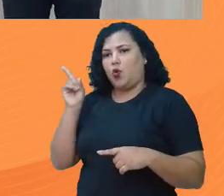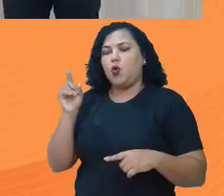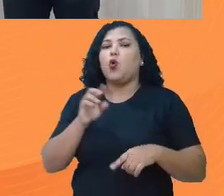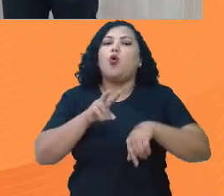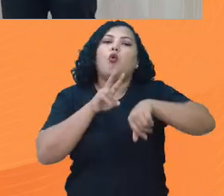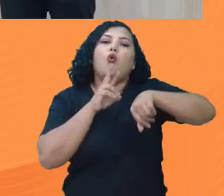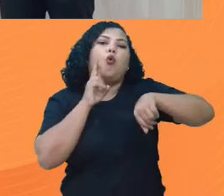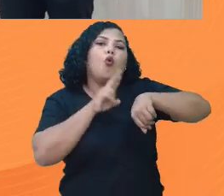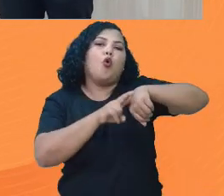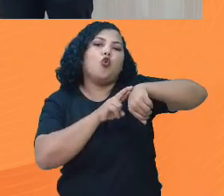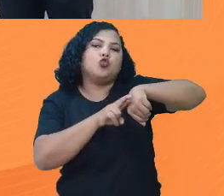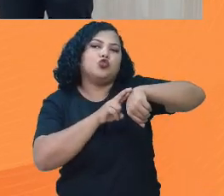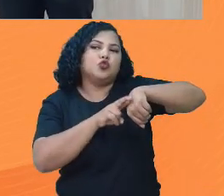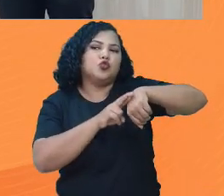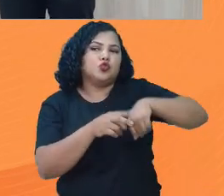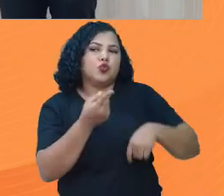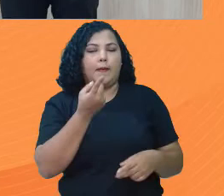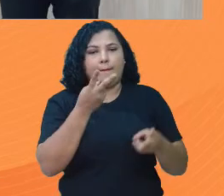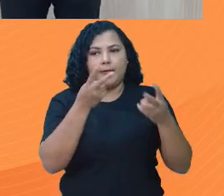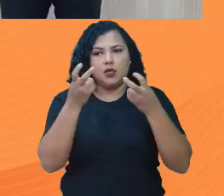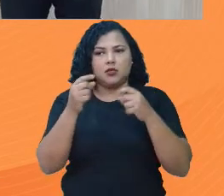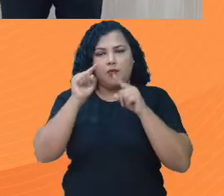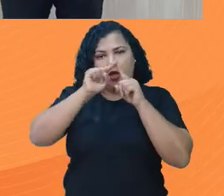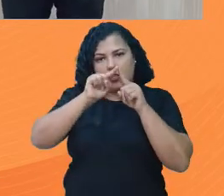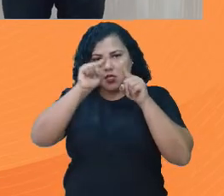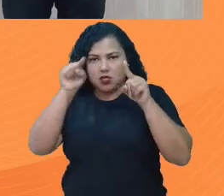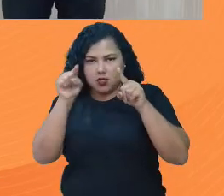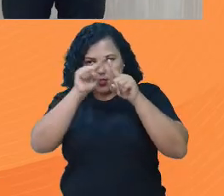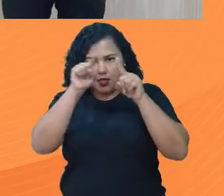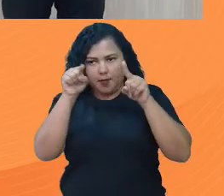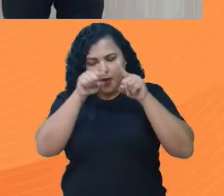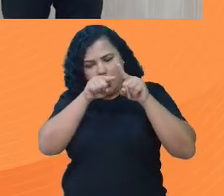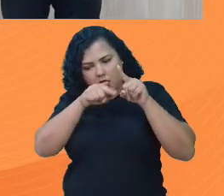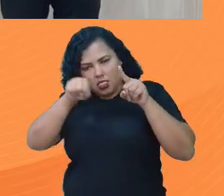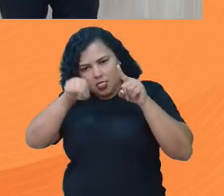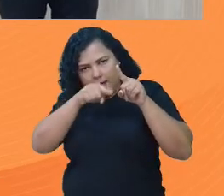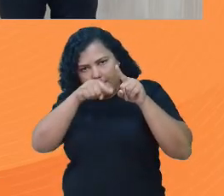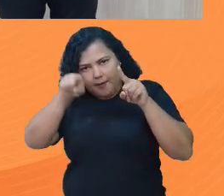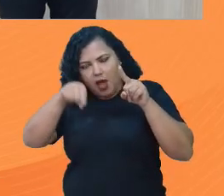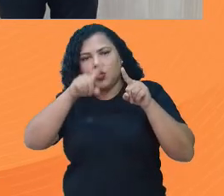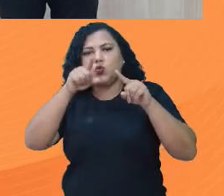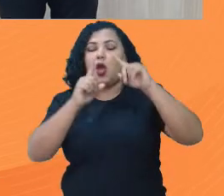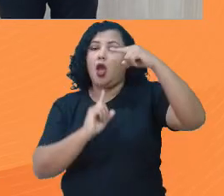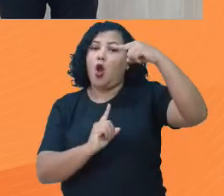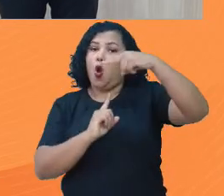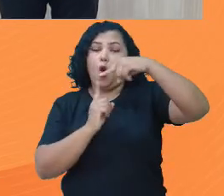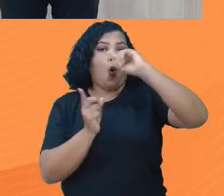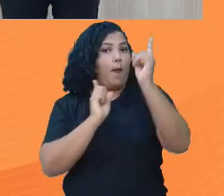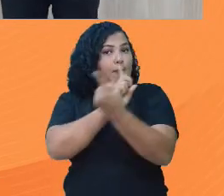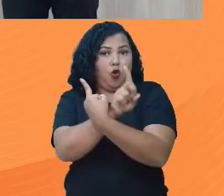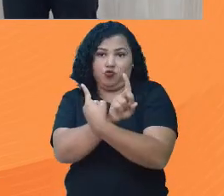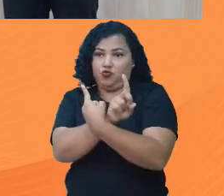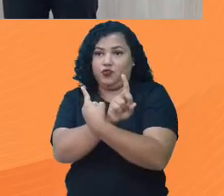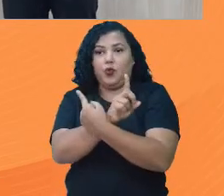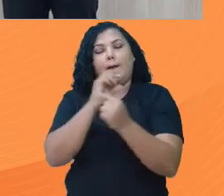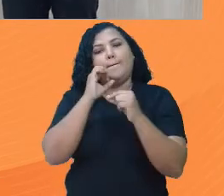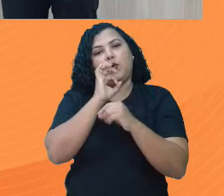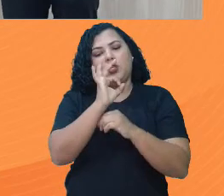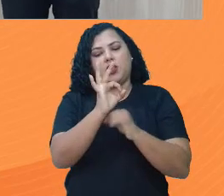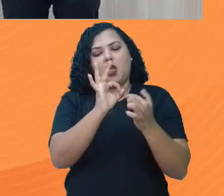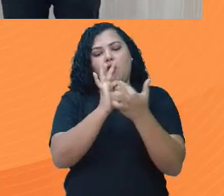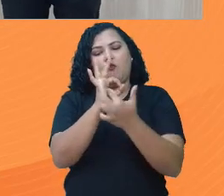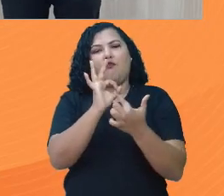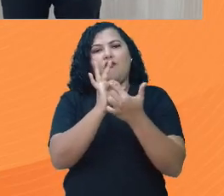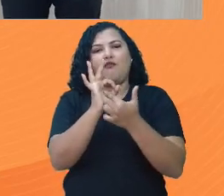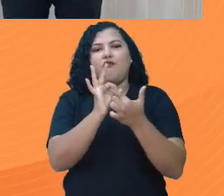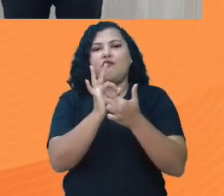roxinhos, o ângulo de cima e o ângulo de baixo. Esses 2 ângulos, eles são opostos pelo vértice, tá? Conhecido pela